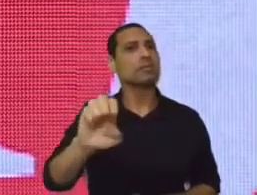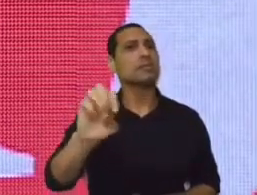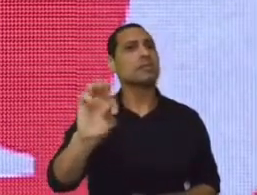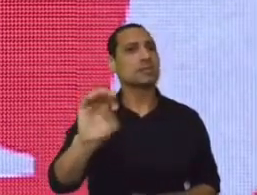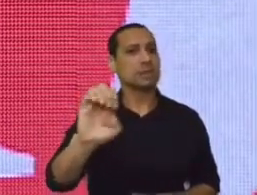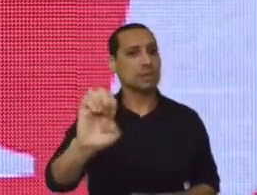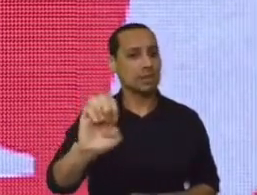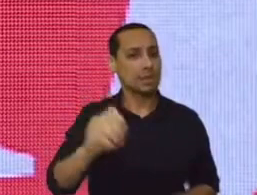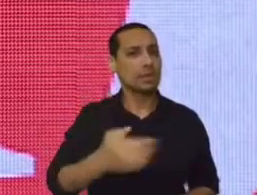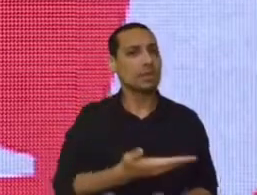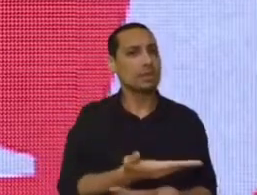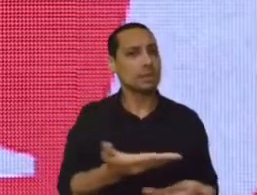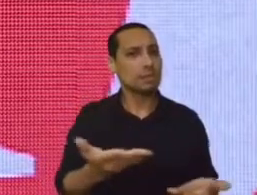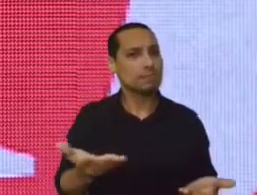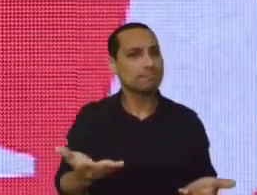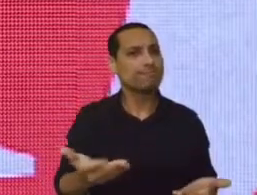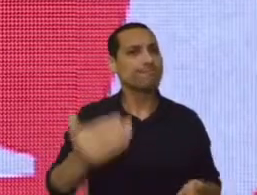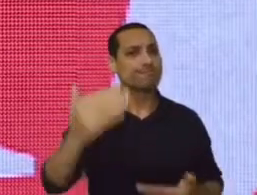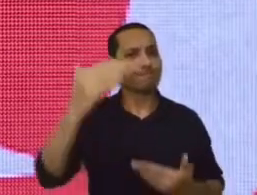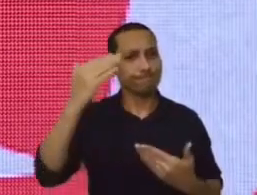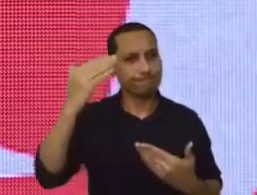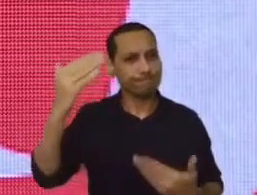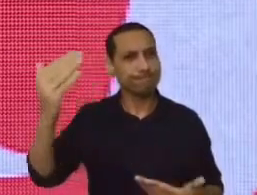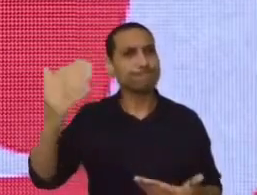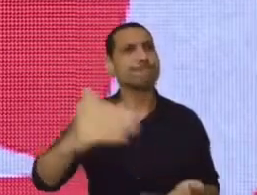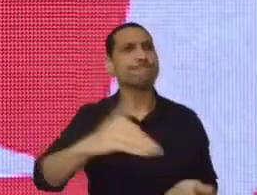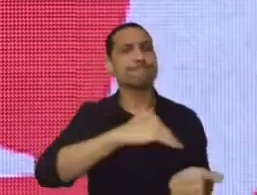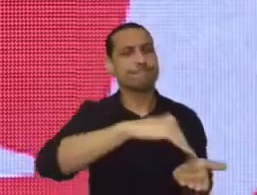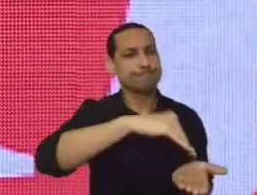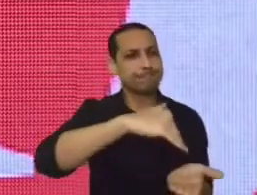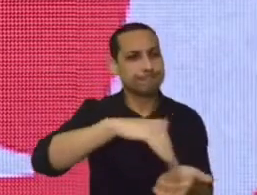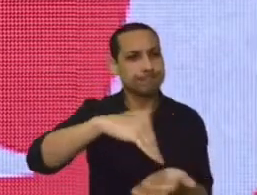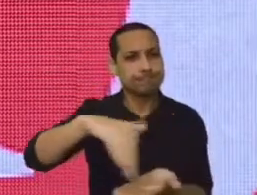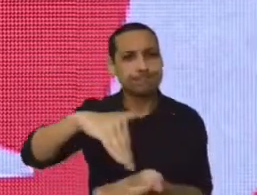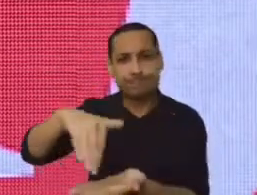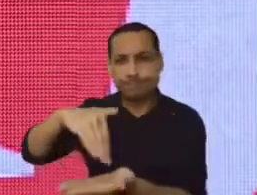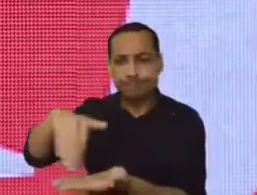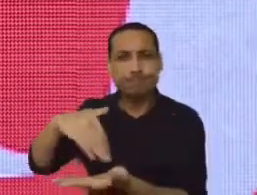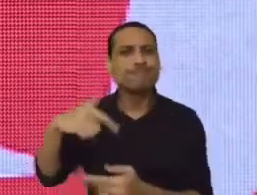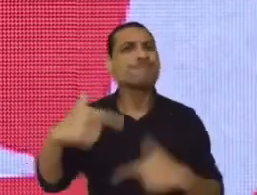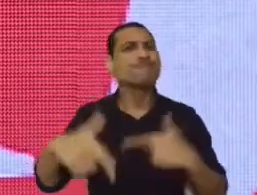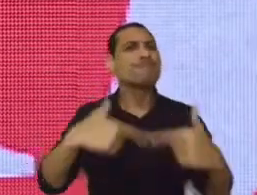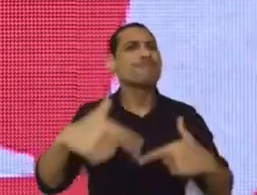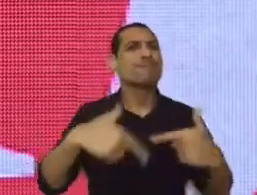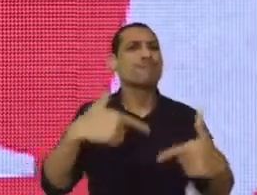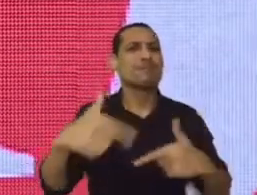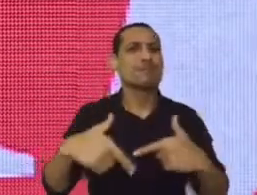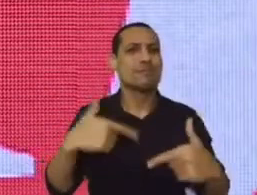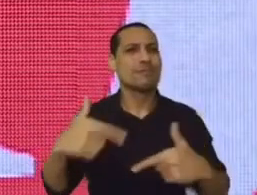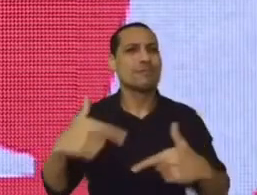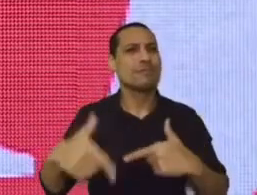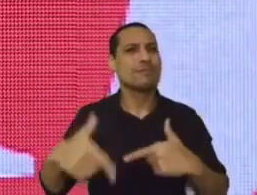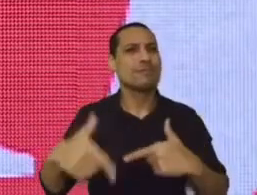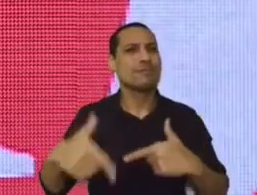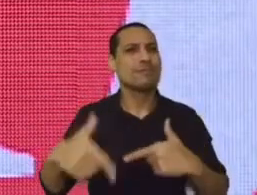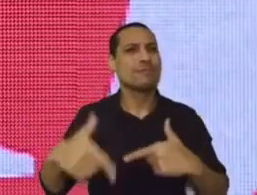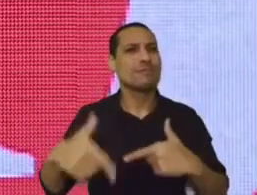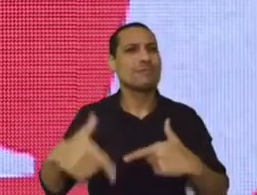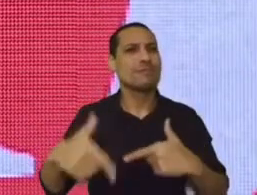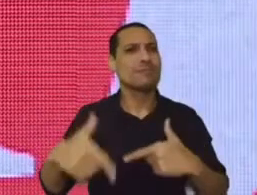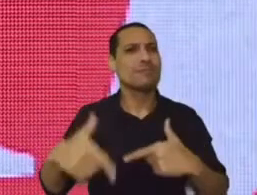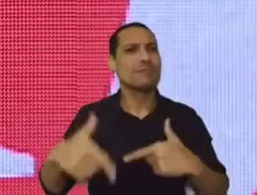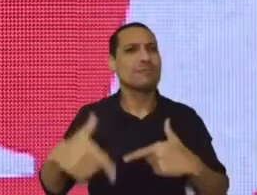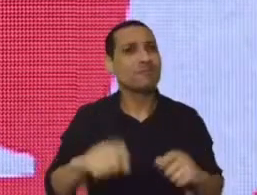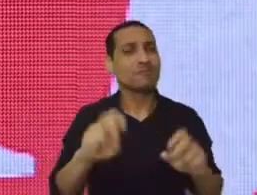muito para viabilizar essa 16ª plenária, todos os dirigentes, né, em especial os